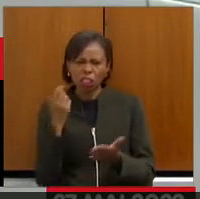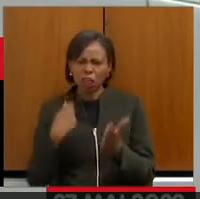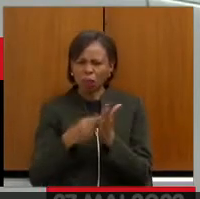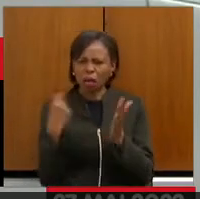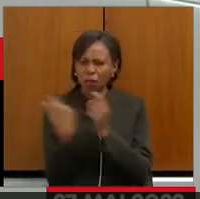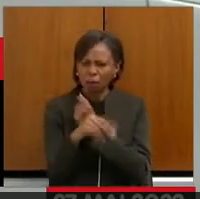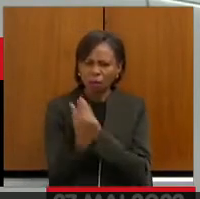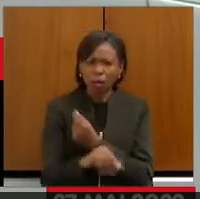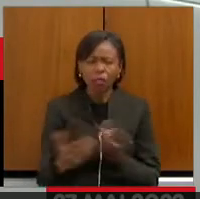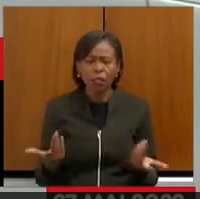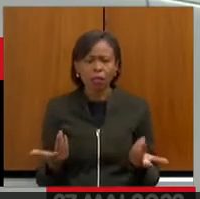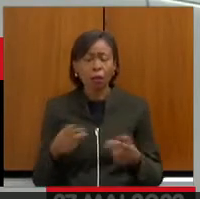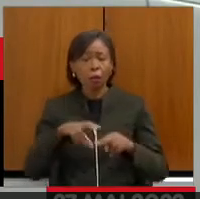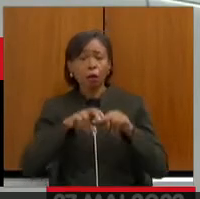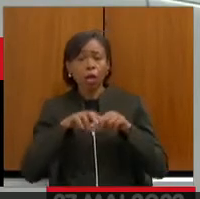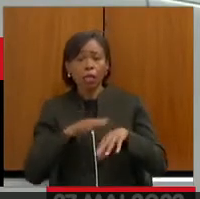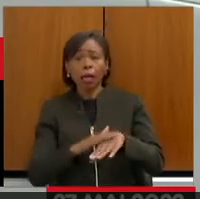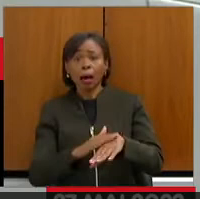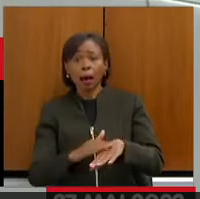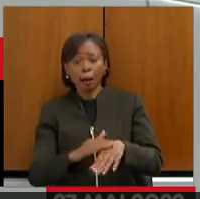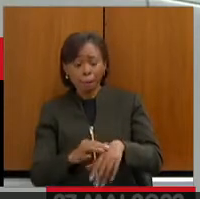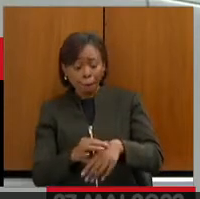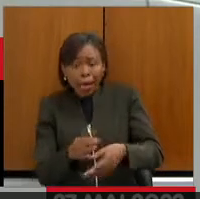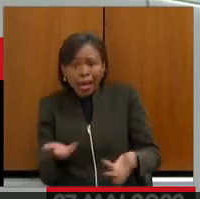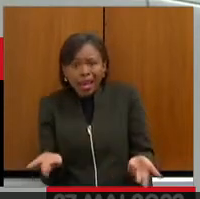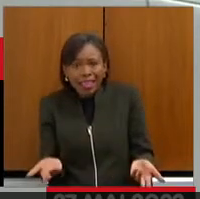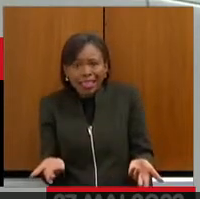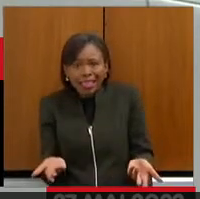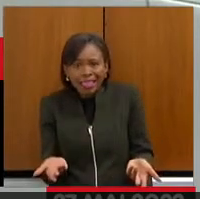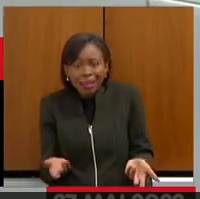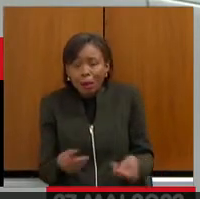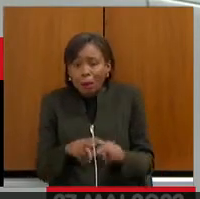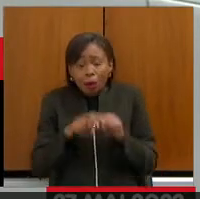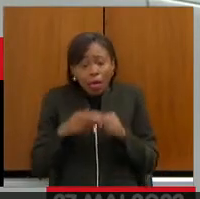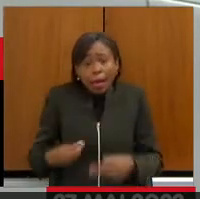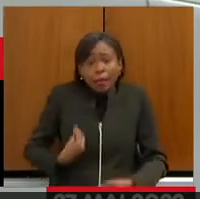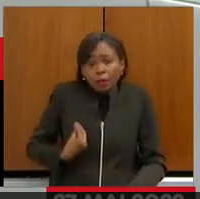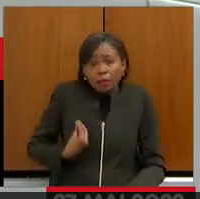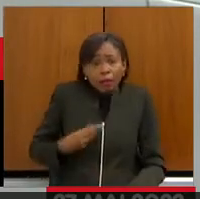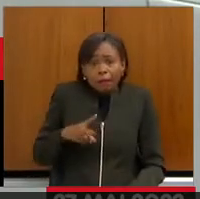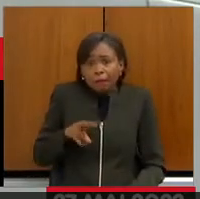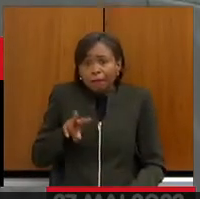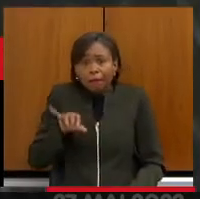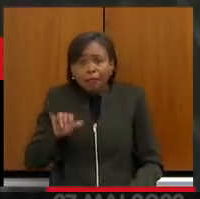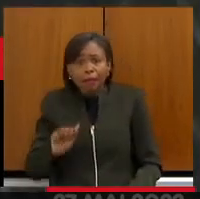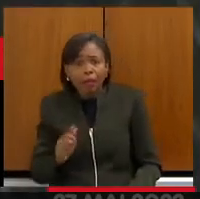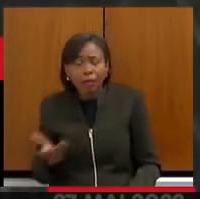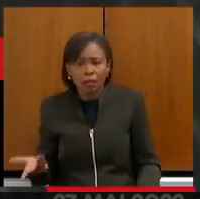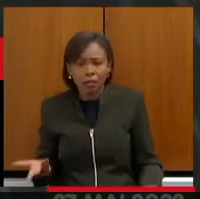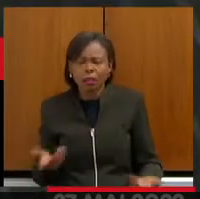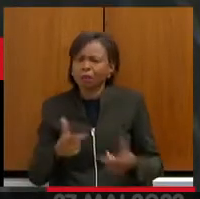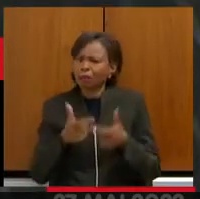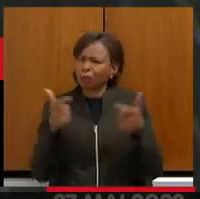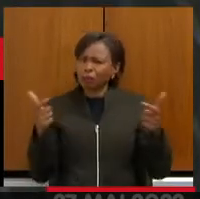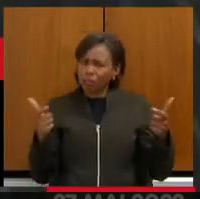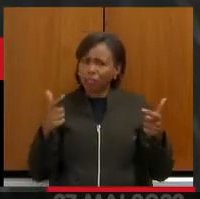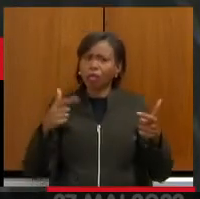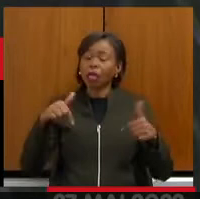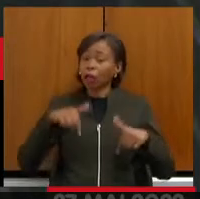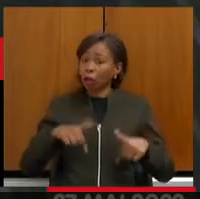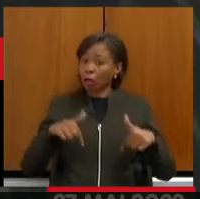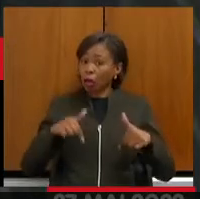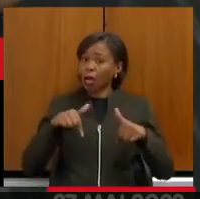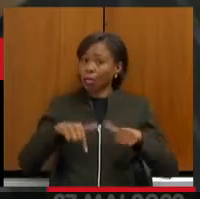pele outras pela razão de existir a maioria de nós é isso então fica aqui meu pleito para a